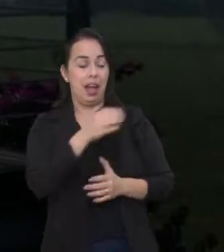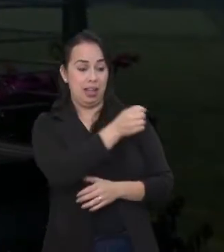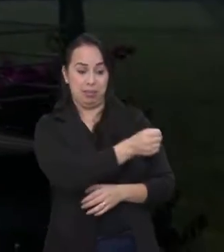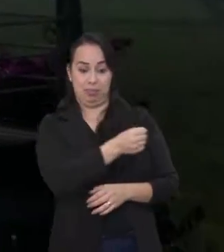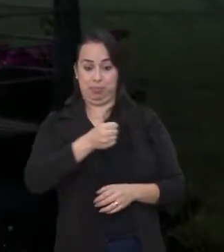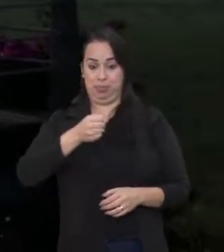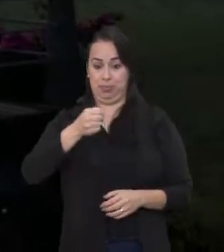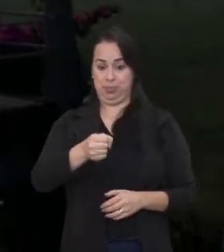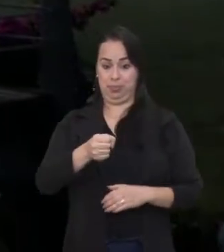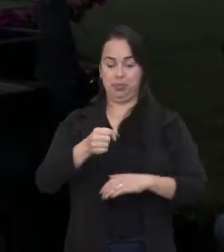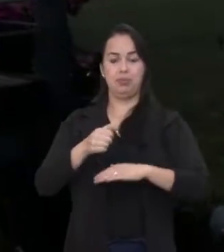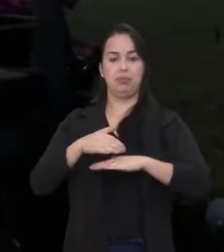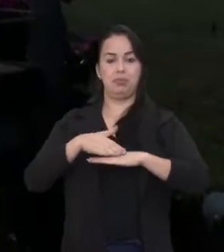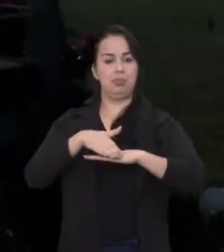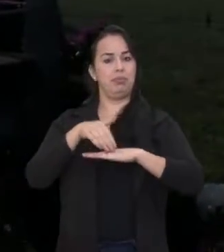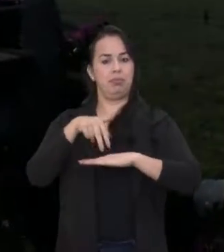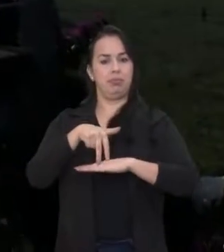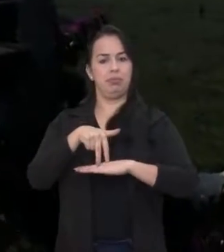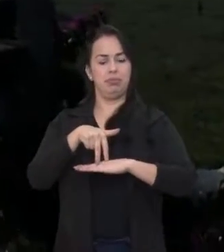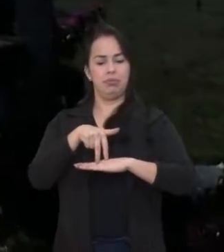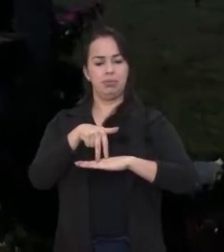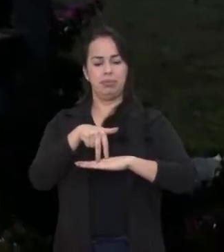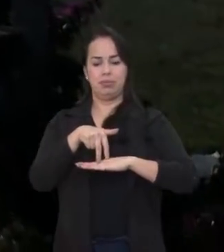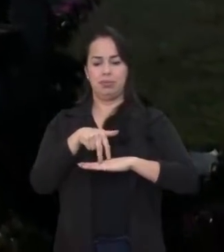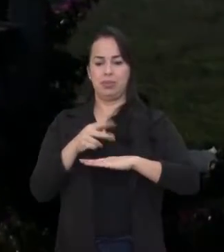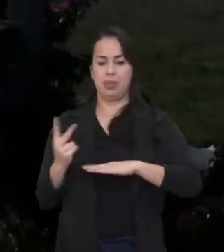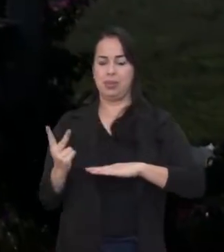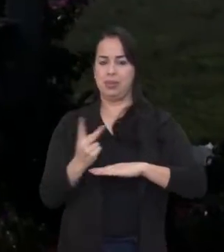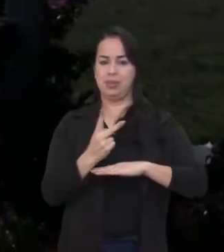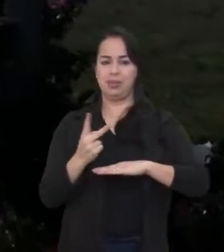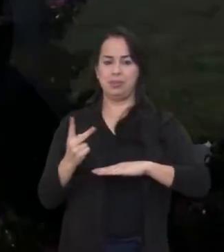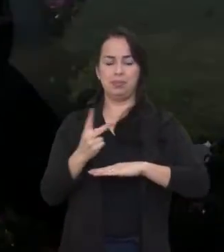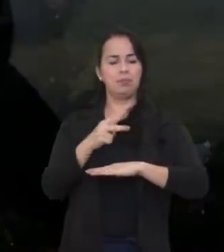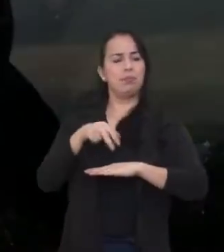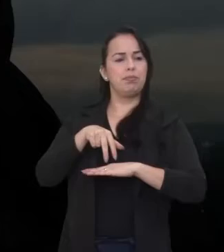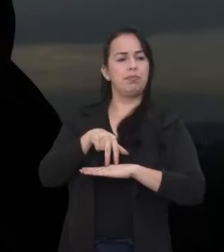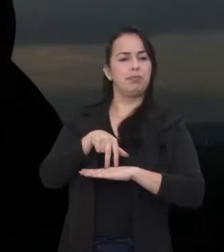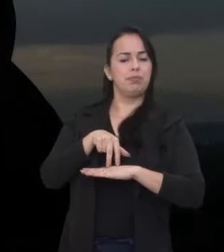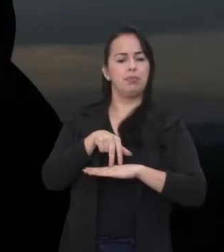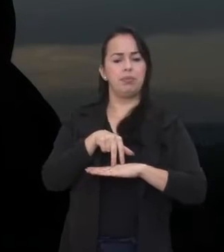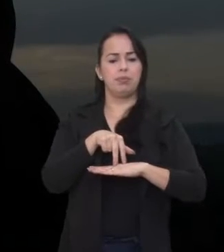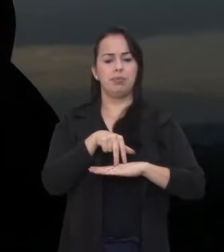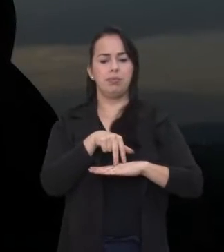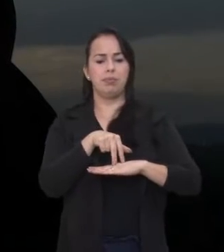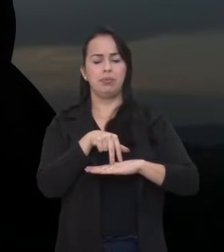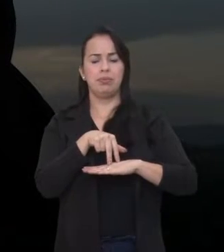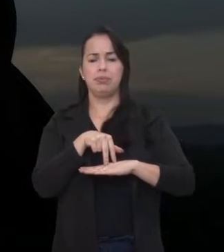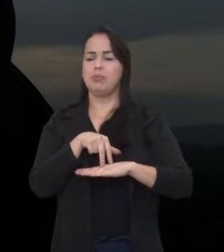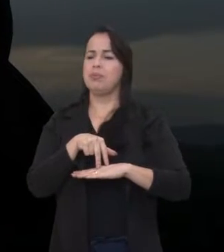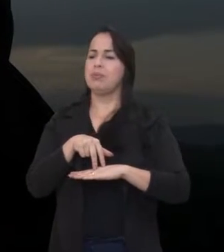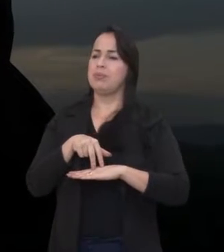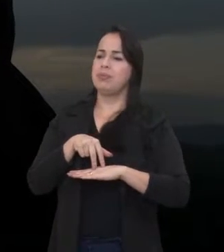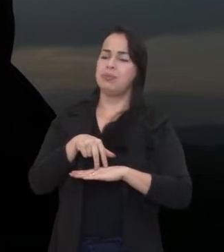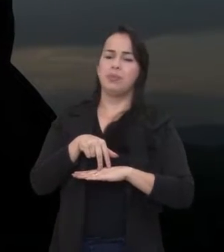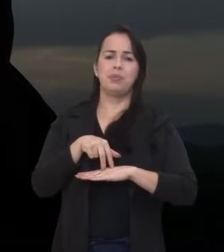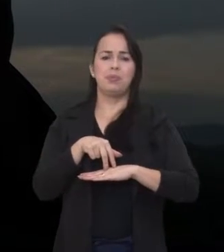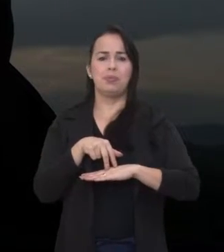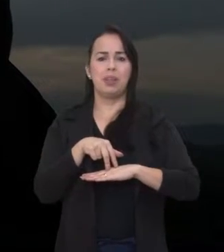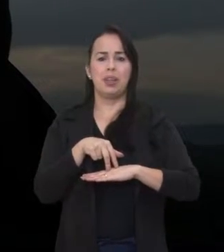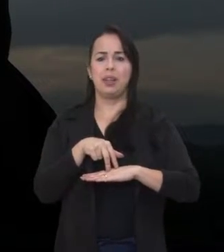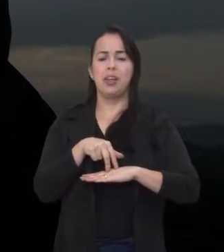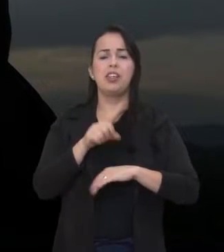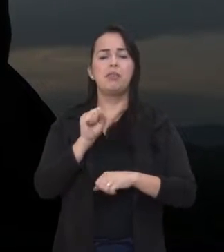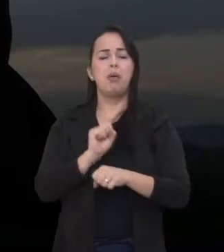é o Miradouro. E eles ficaram do lado esquerdo daqui e ele foi lá na frente, ficou lá na frente, 20